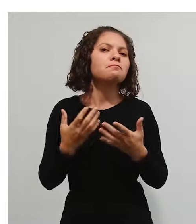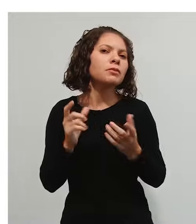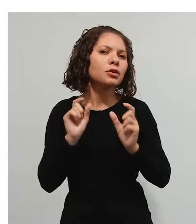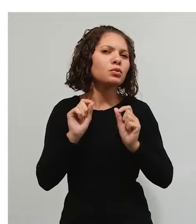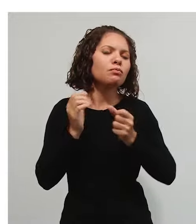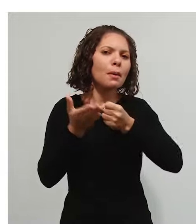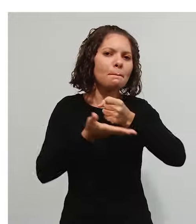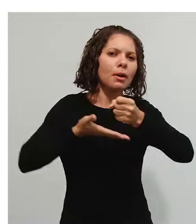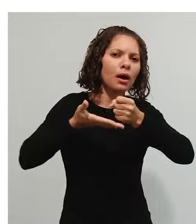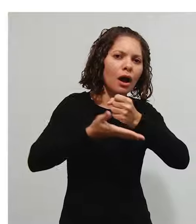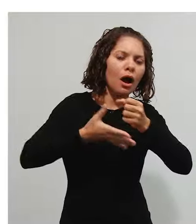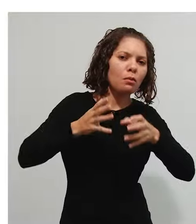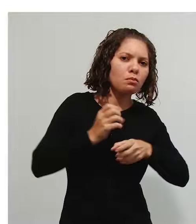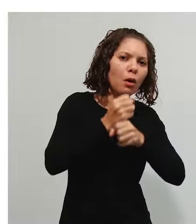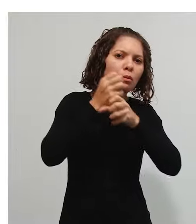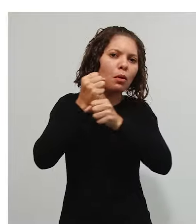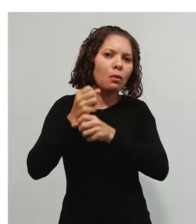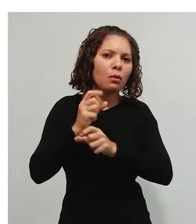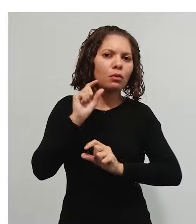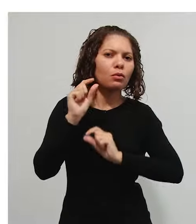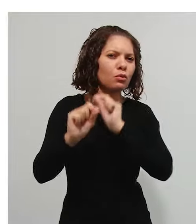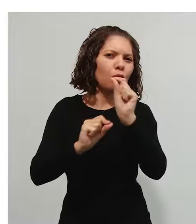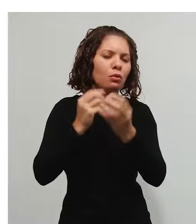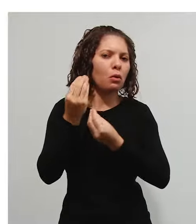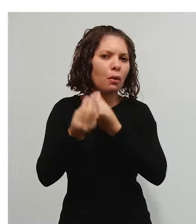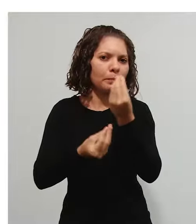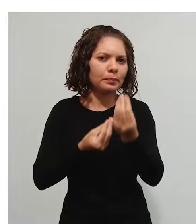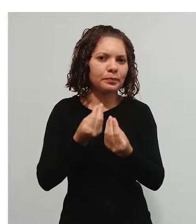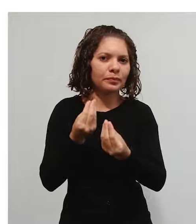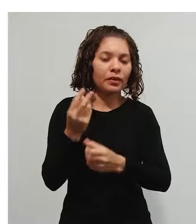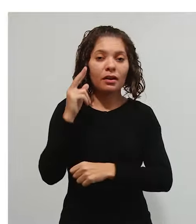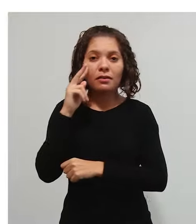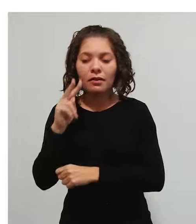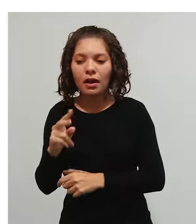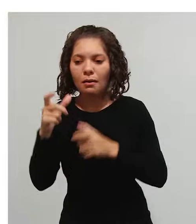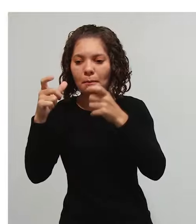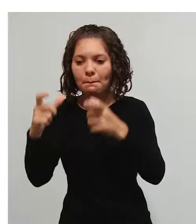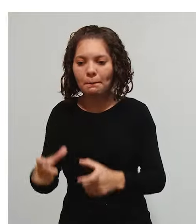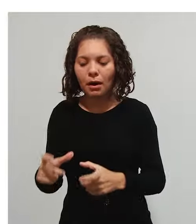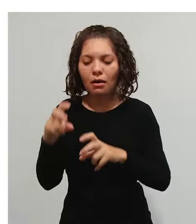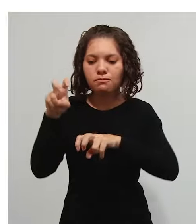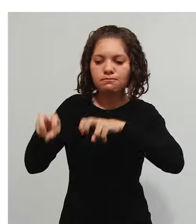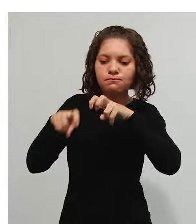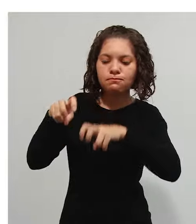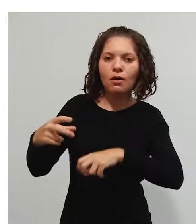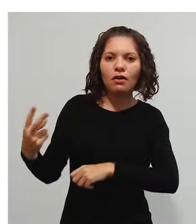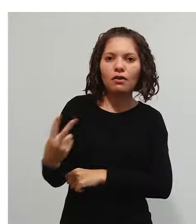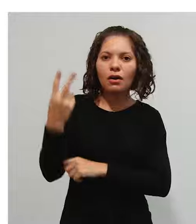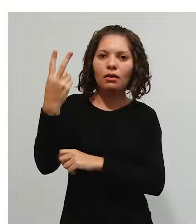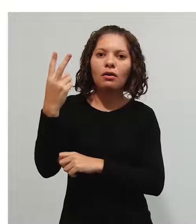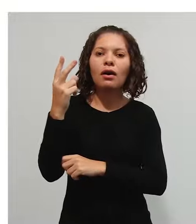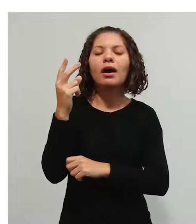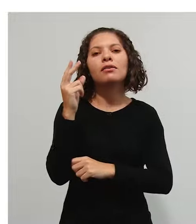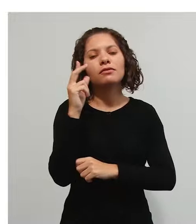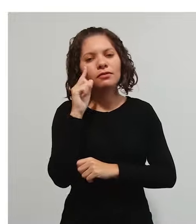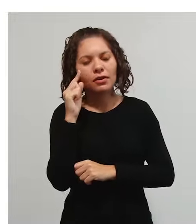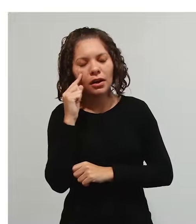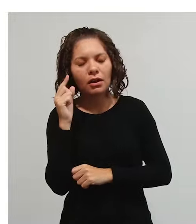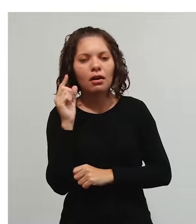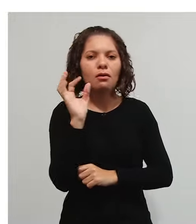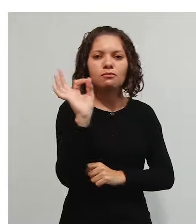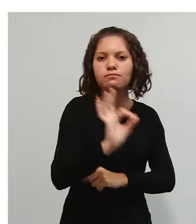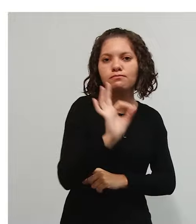de cálculo do ITR é o valor da terra nua e as alíquotas serão proporcionais tá e